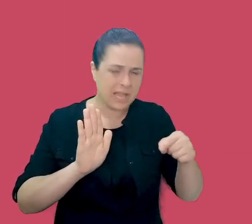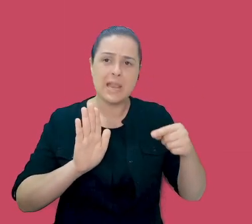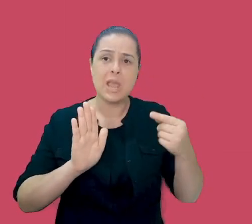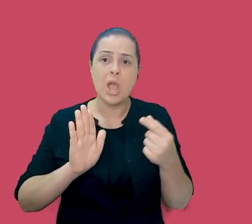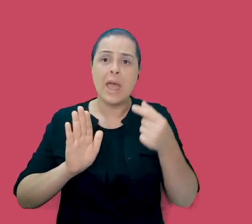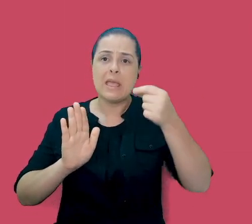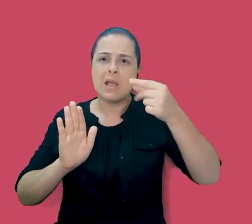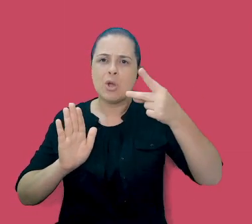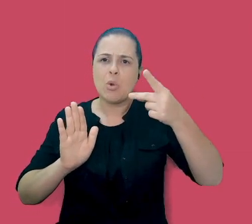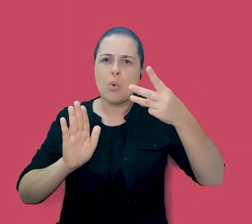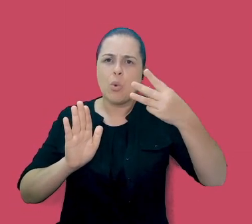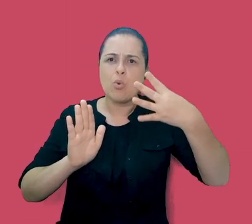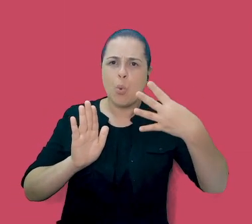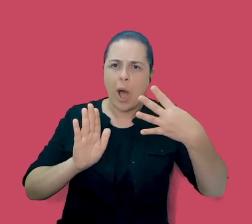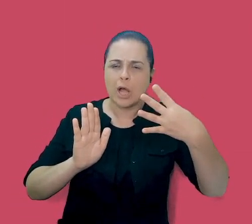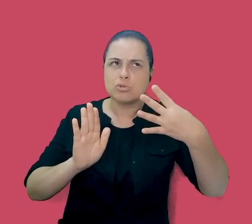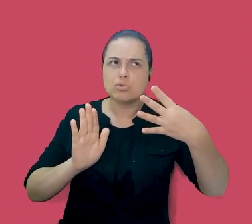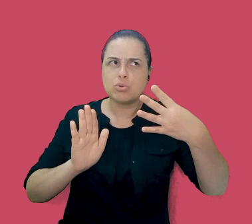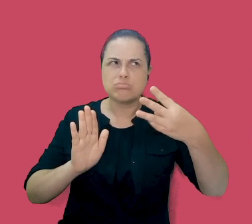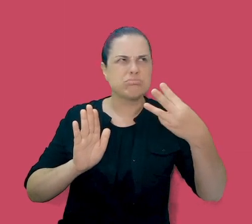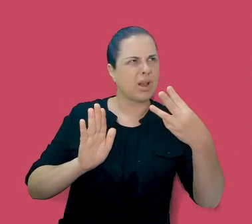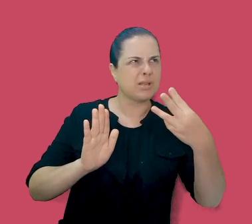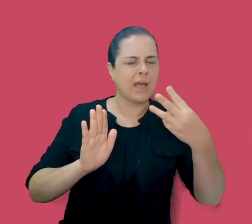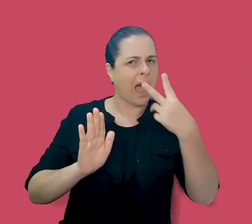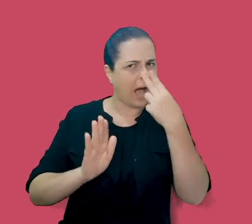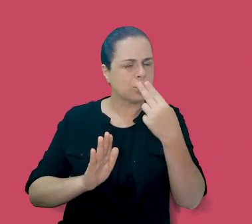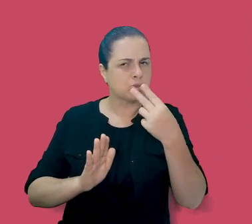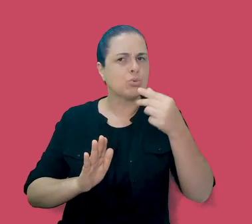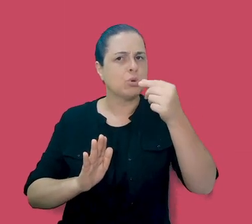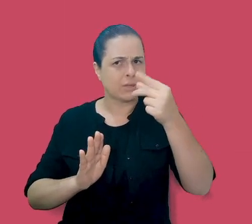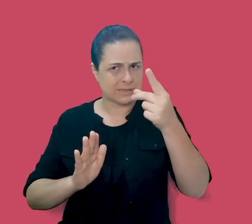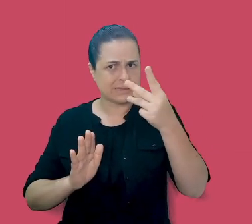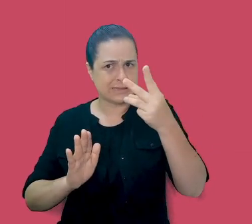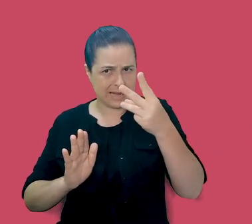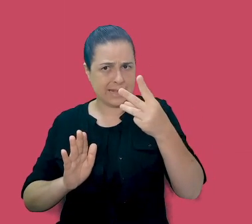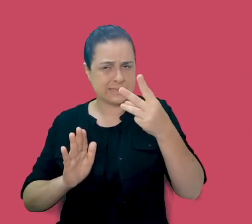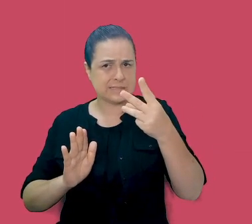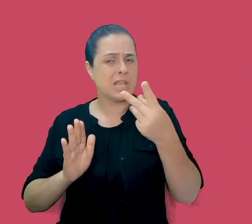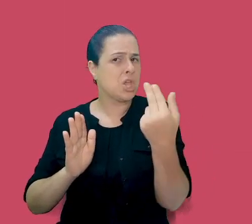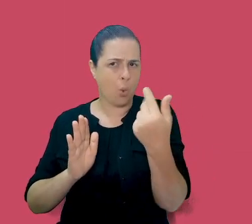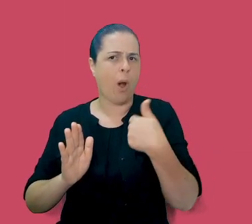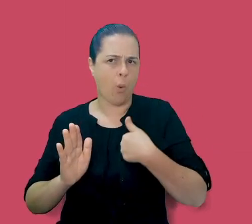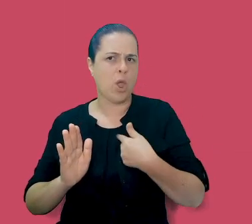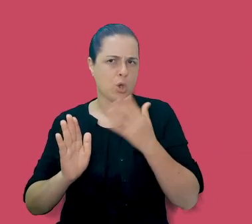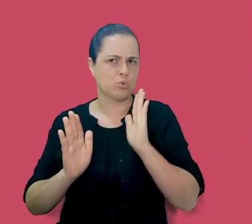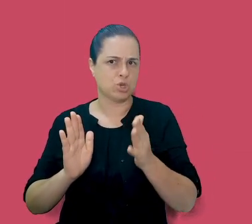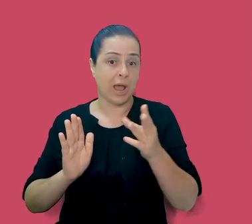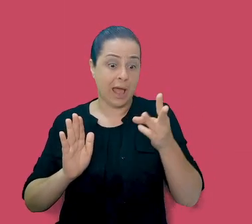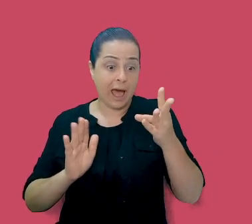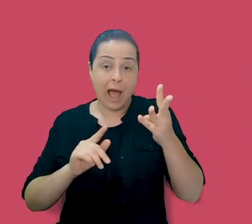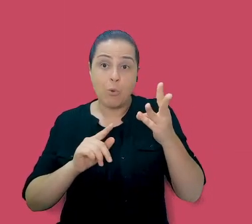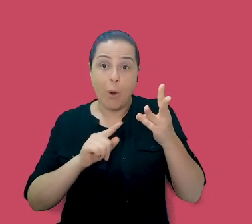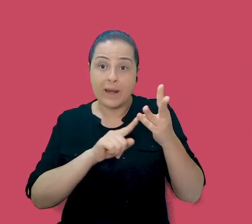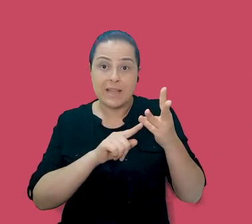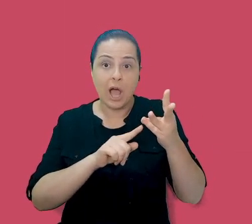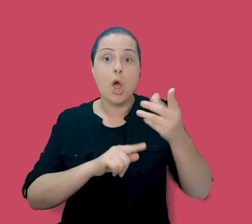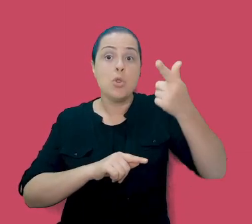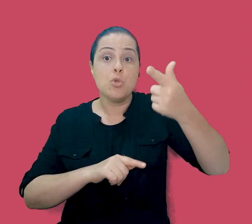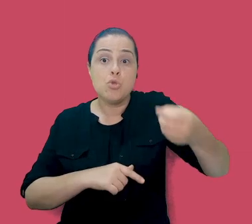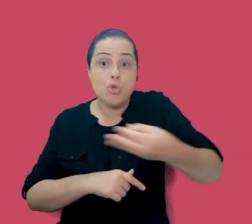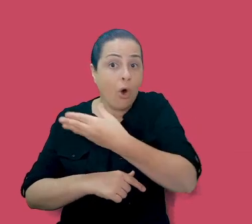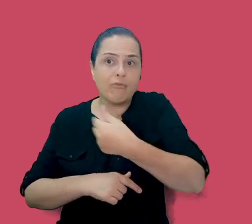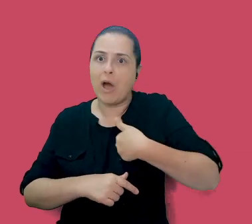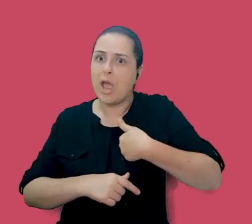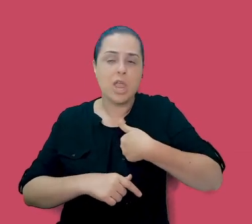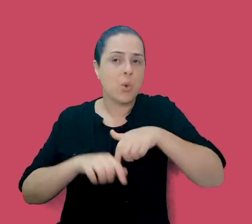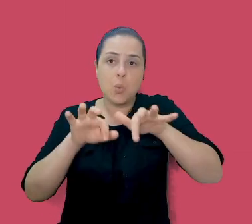4. 3 delas eram iguaizinhas ao que eu já tinha falado, só uma variação, e tinha uma quarta que ia fazer. Não, essa é nova, essa eu não escrevi mesmo.